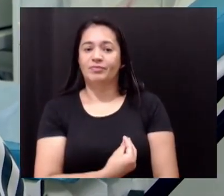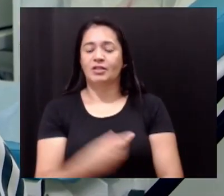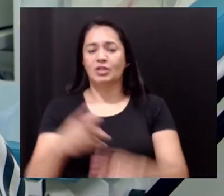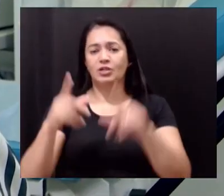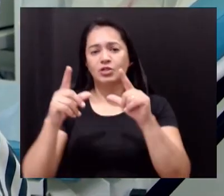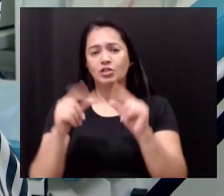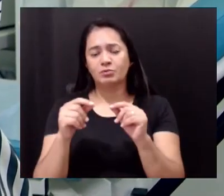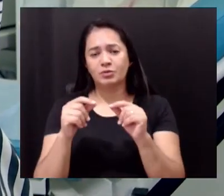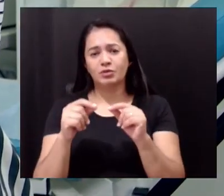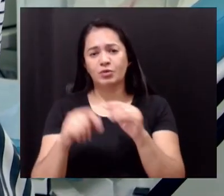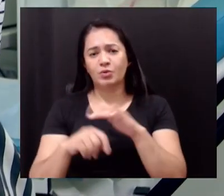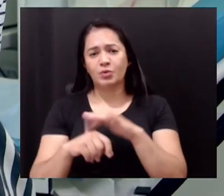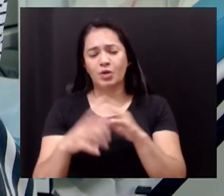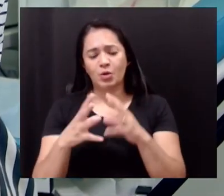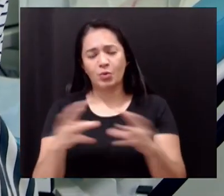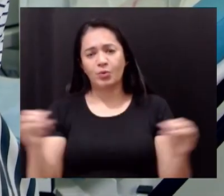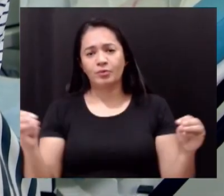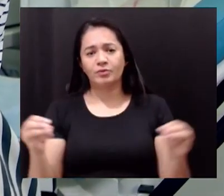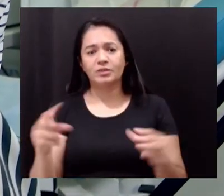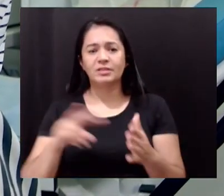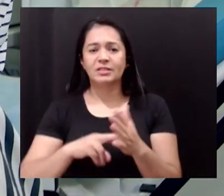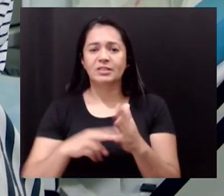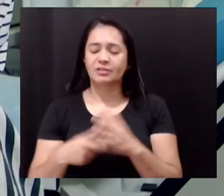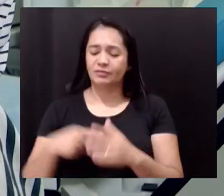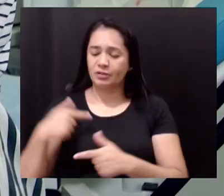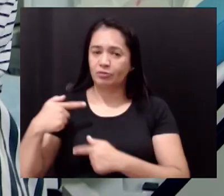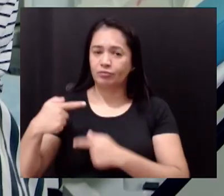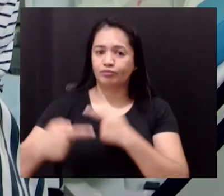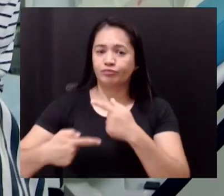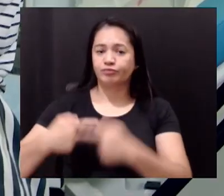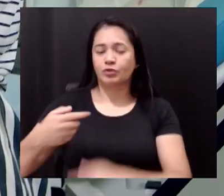uma geração nova dos nossos filhos,